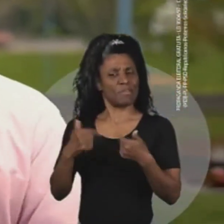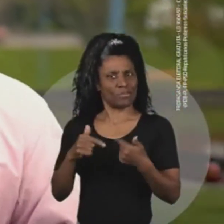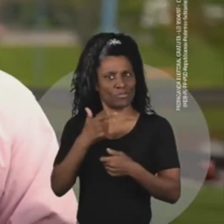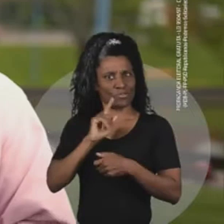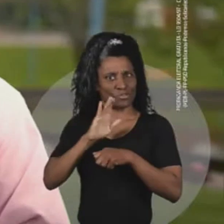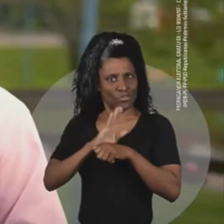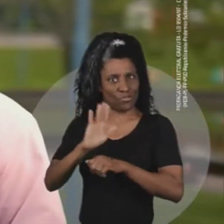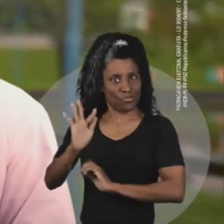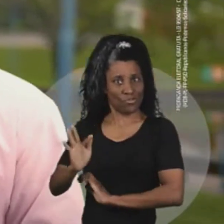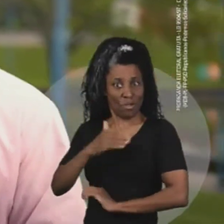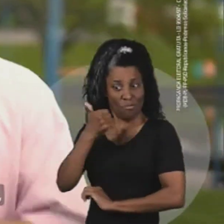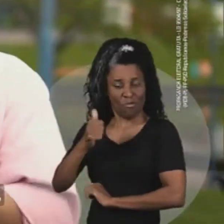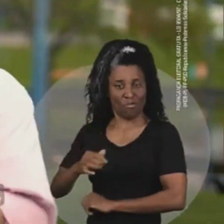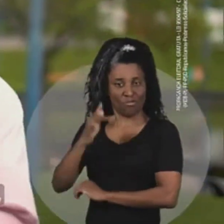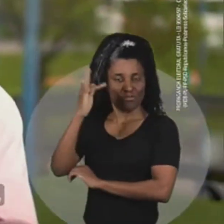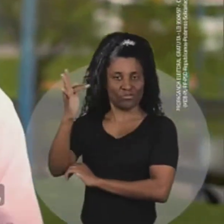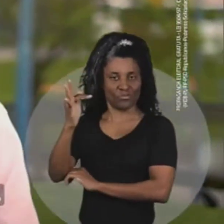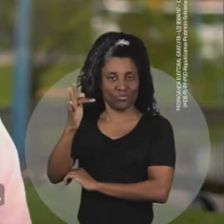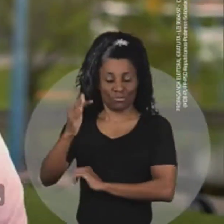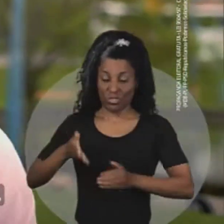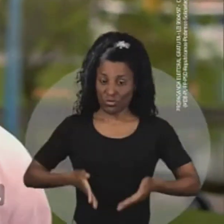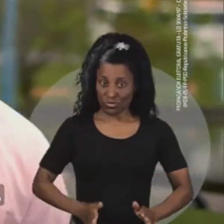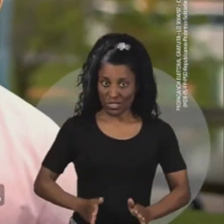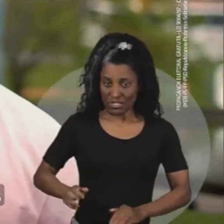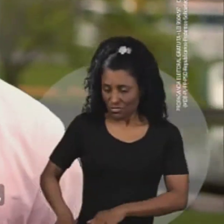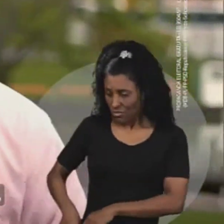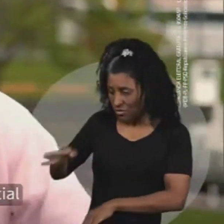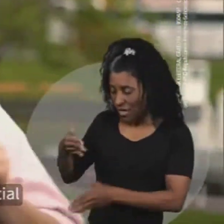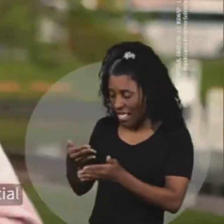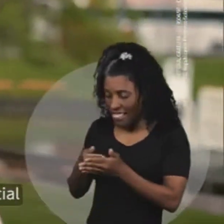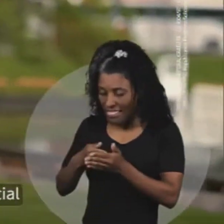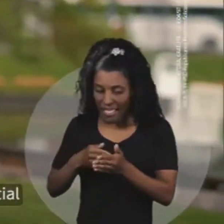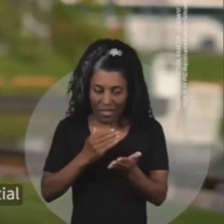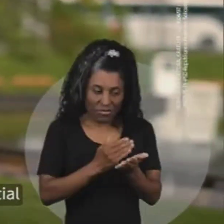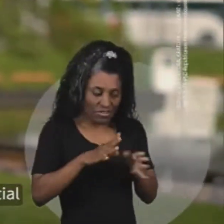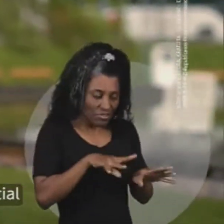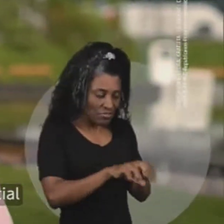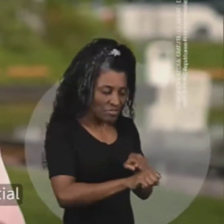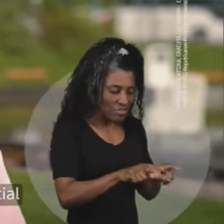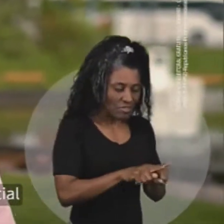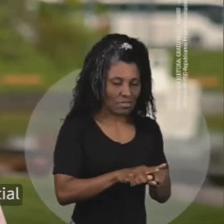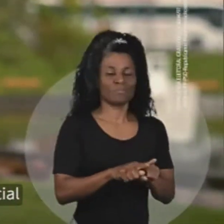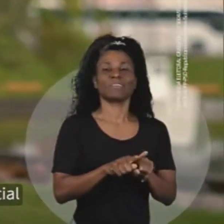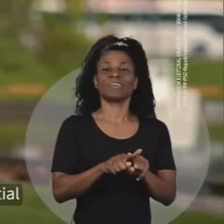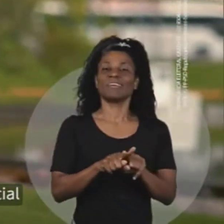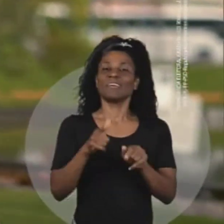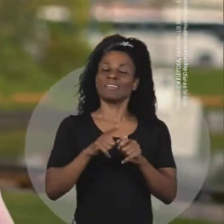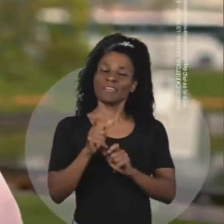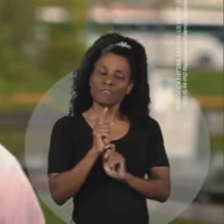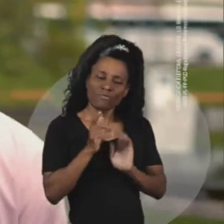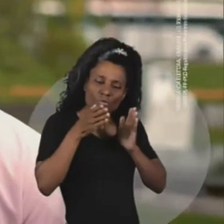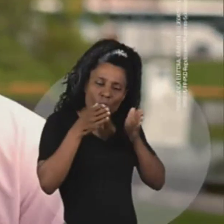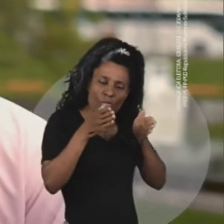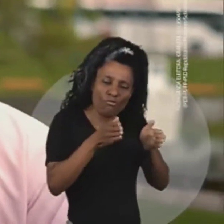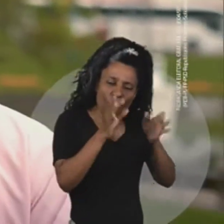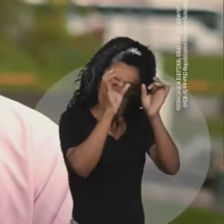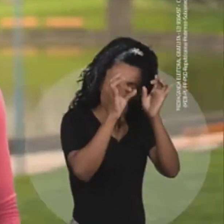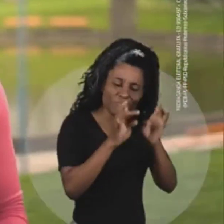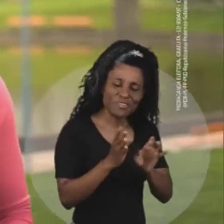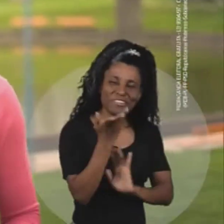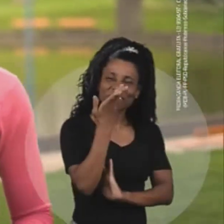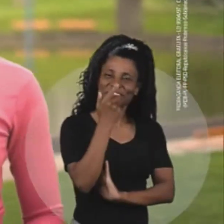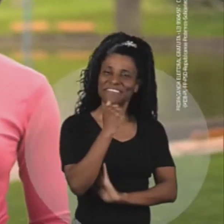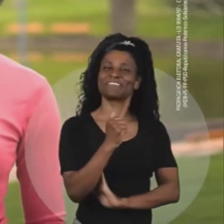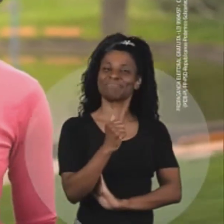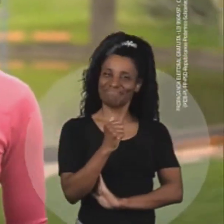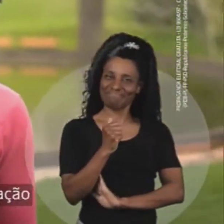até o início da formação, passando pela qualidade de vida, o Melo sempre teve um olhar especial para as crianças.